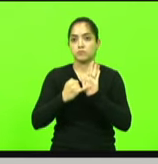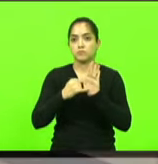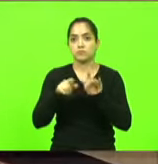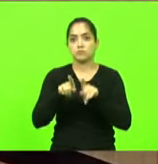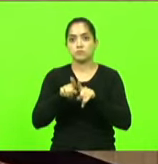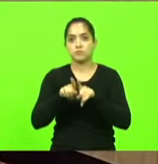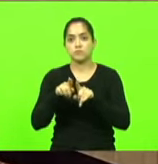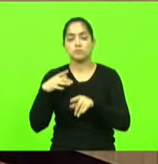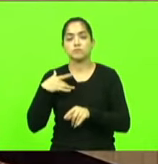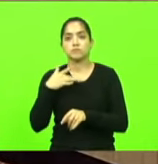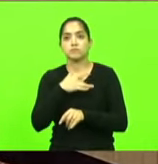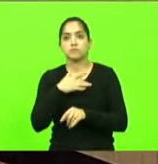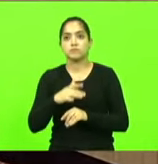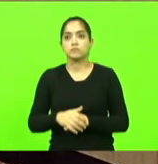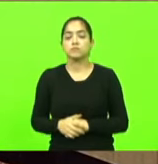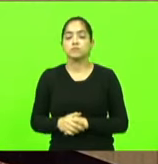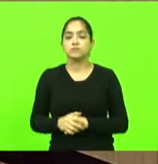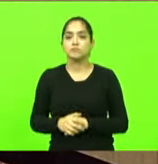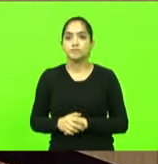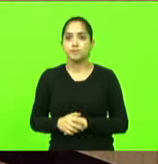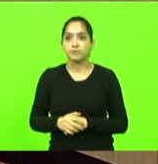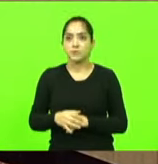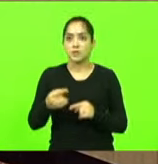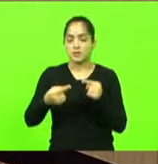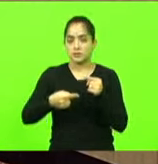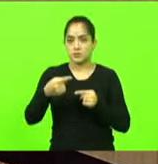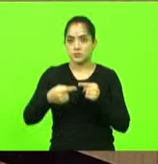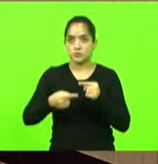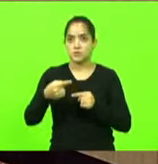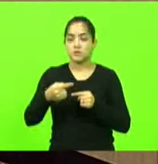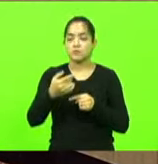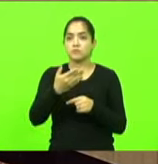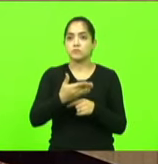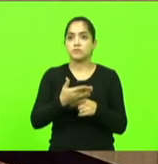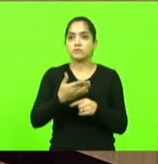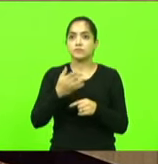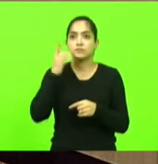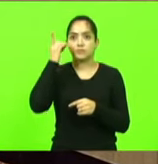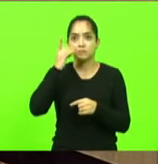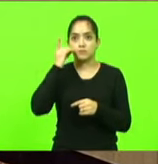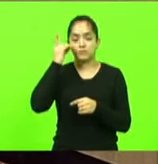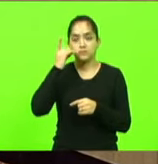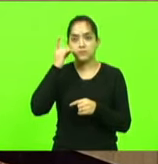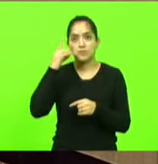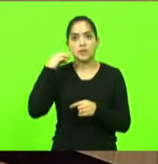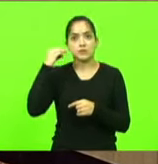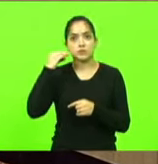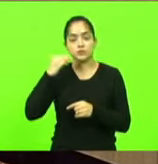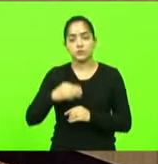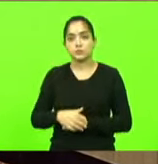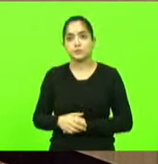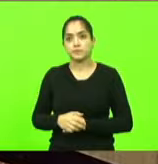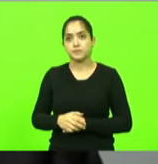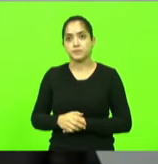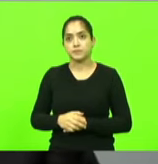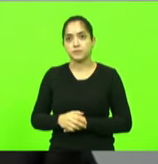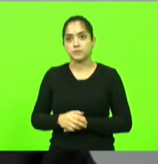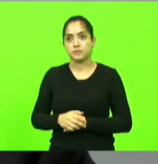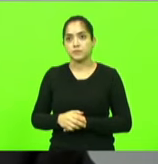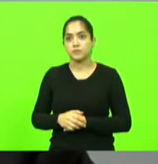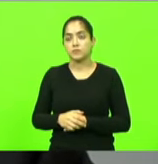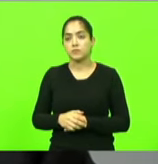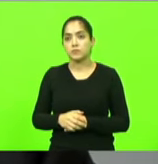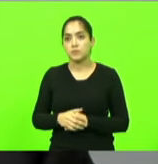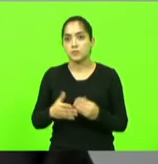Comissão de Saúde. Em discussão, com a palavra o autor, deputado Márcio Machado. Obrigado, presidente.